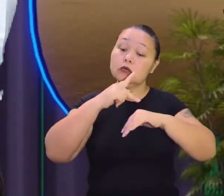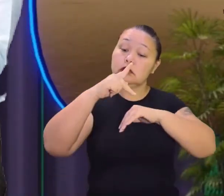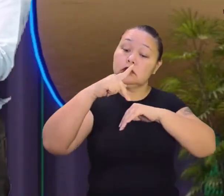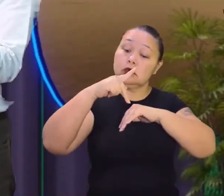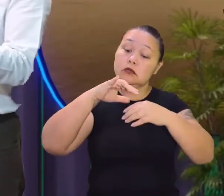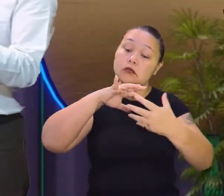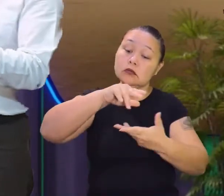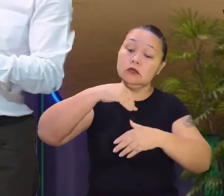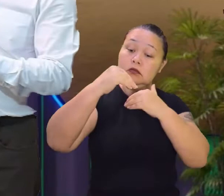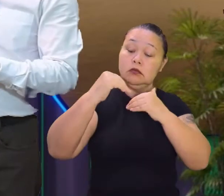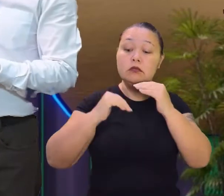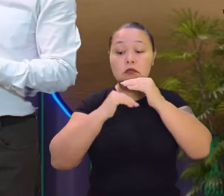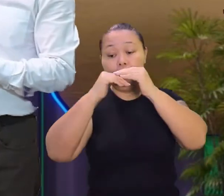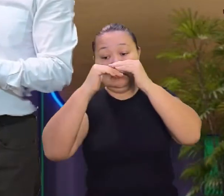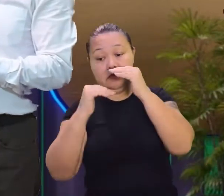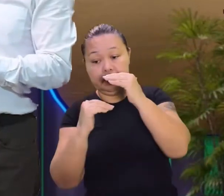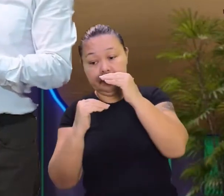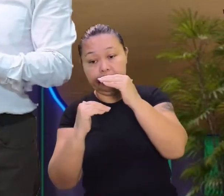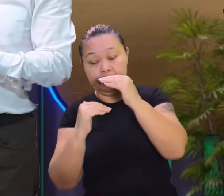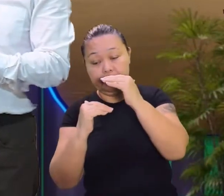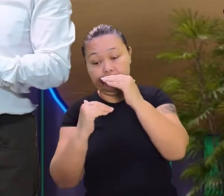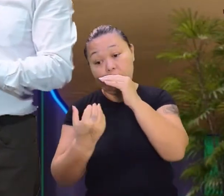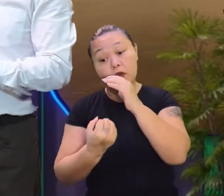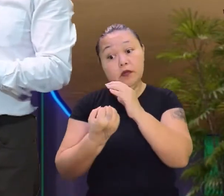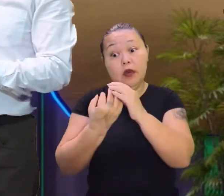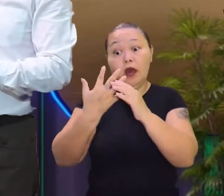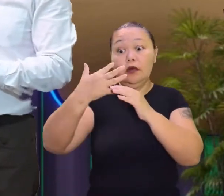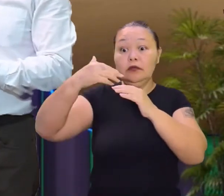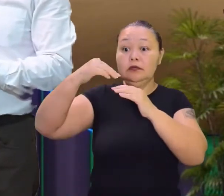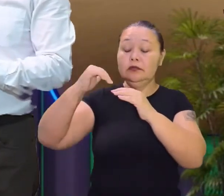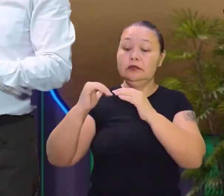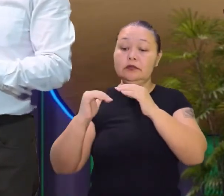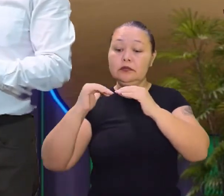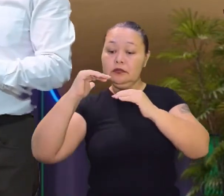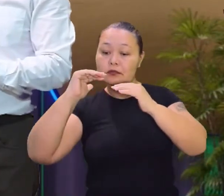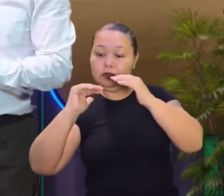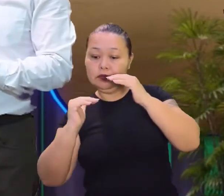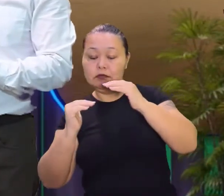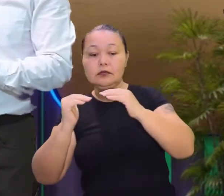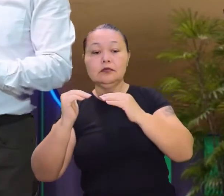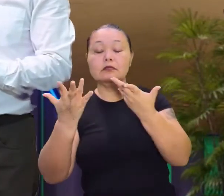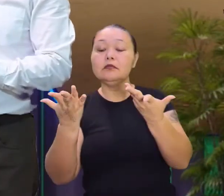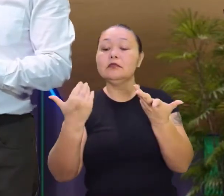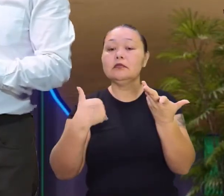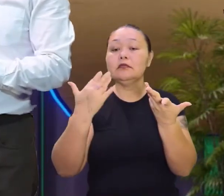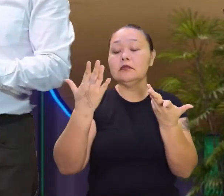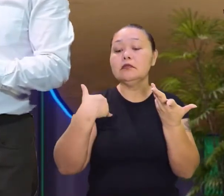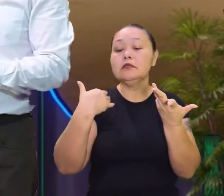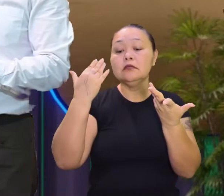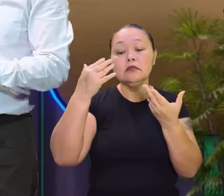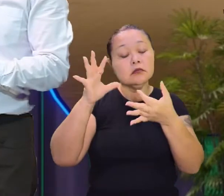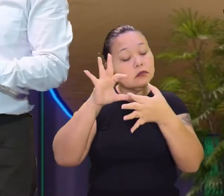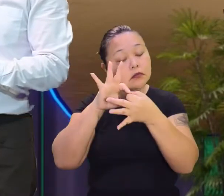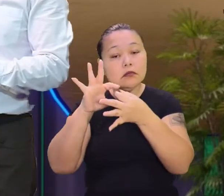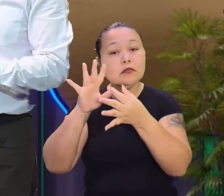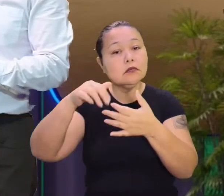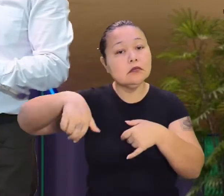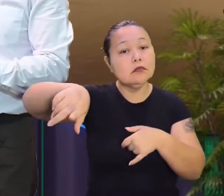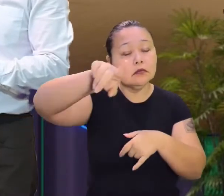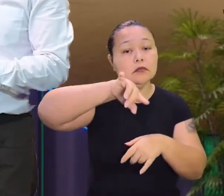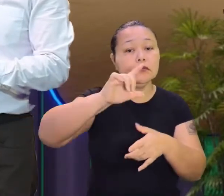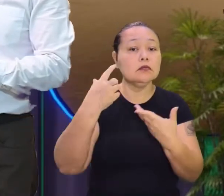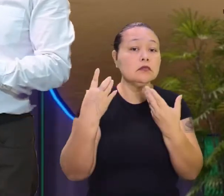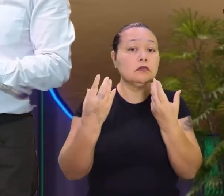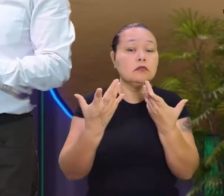mundo subdesenvolvido. Isso e mesmo. Os emergentes. E os emergentes. Beleza? É só para contextualizar essa